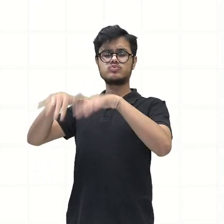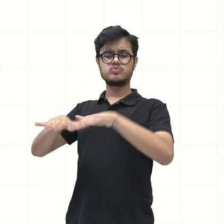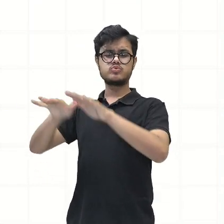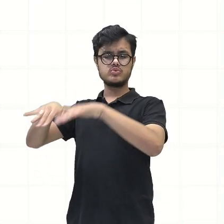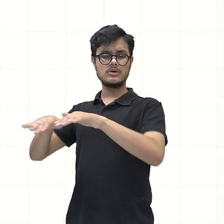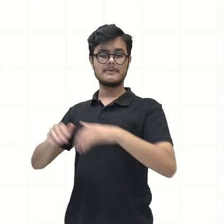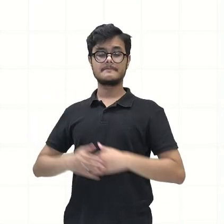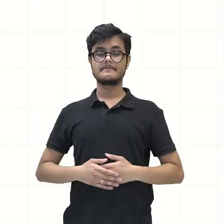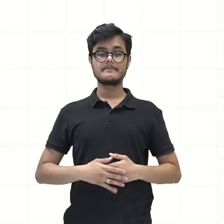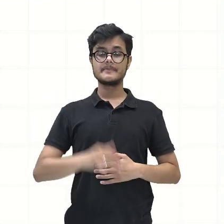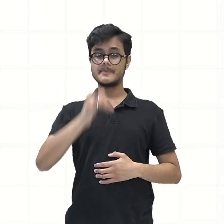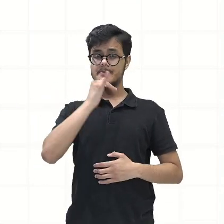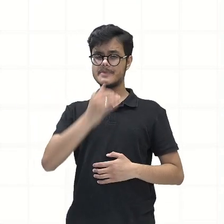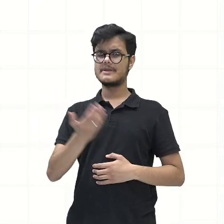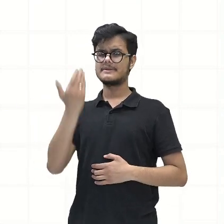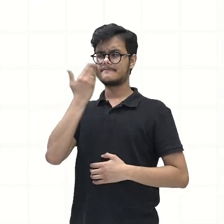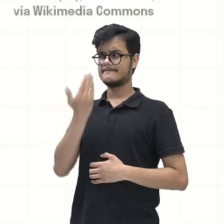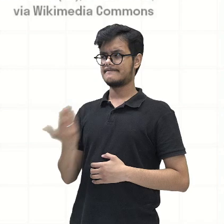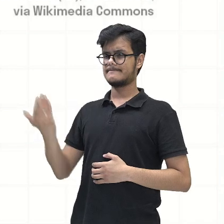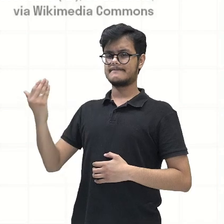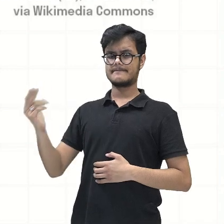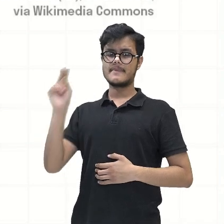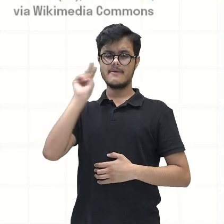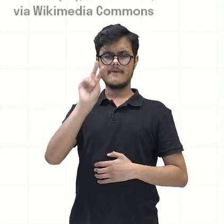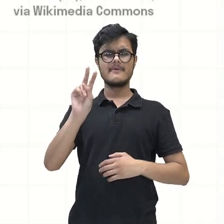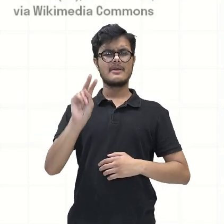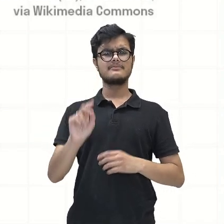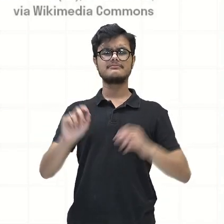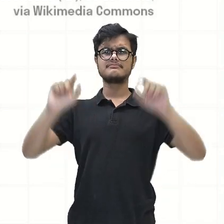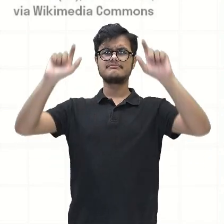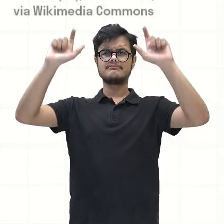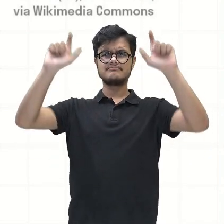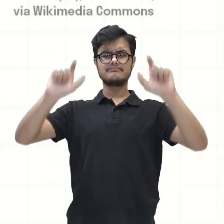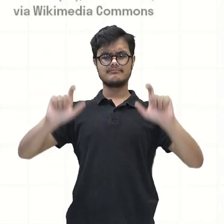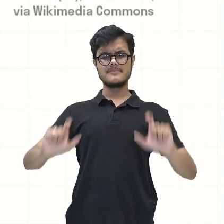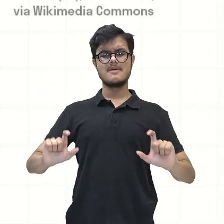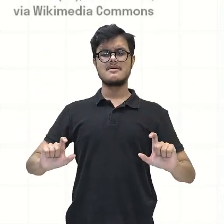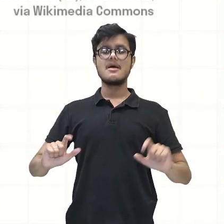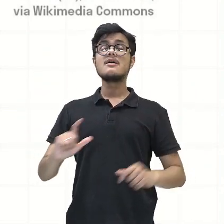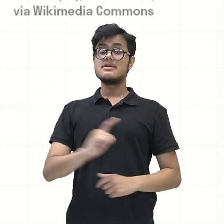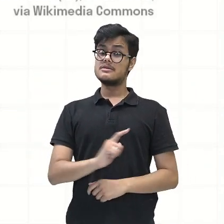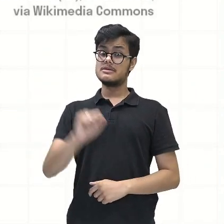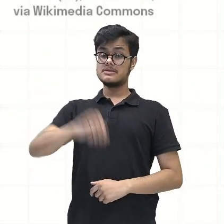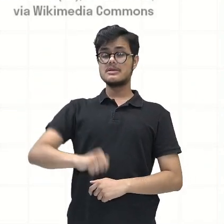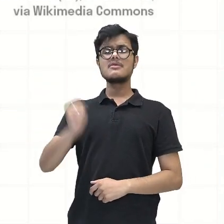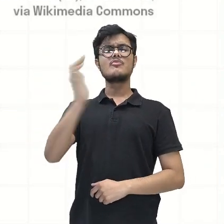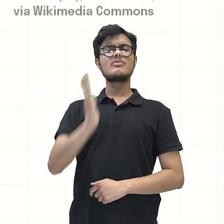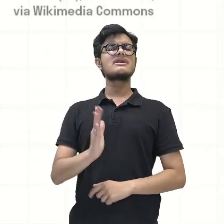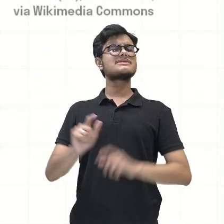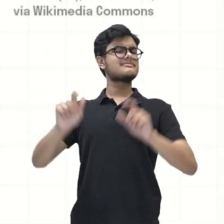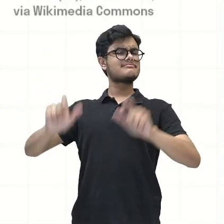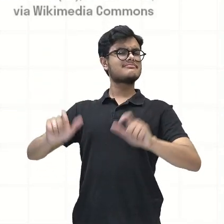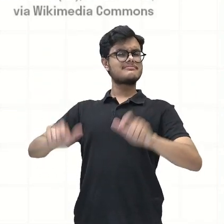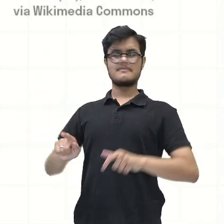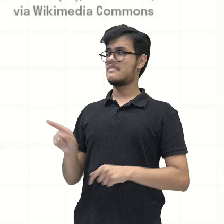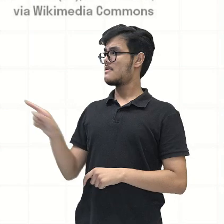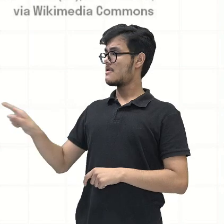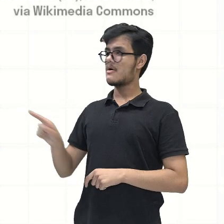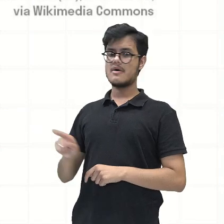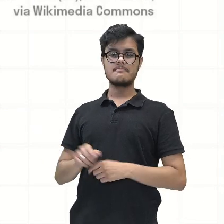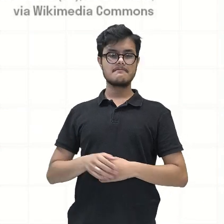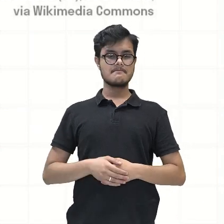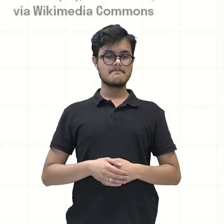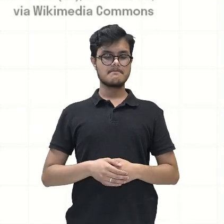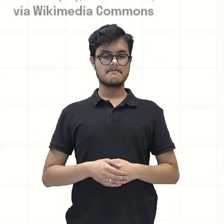olhadinha aqui no mapa para a gente verificar a localização do Brasil quanto às zonas térmicas.